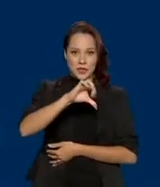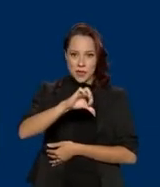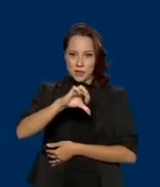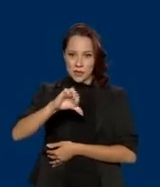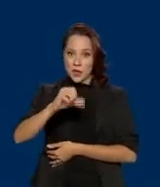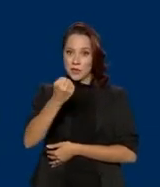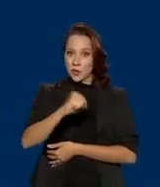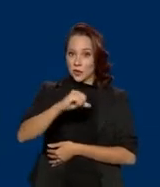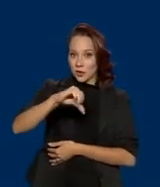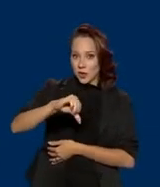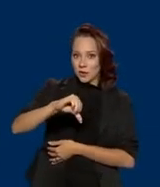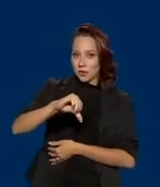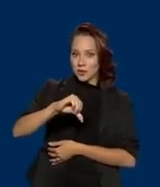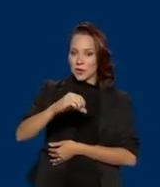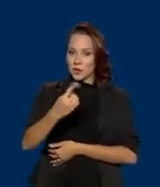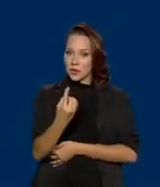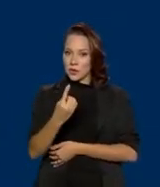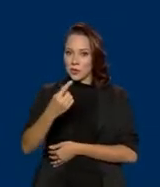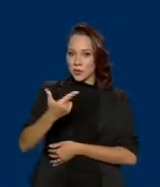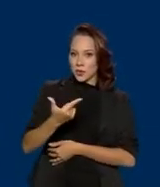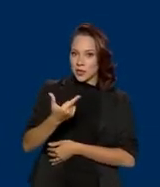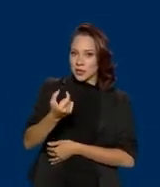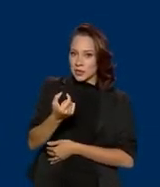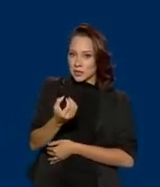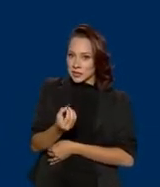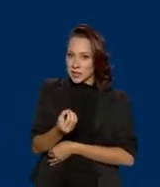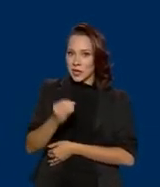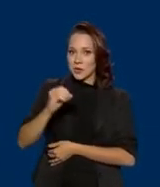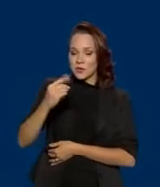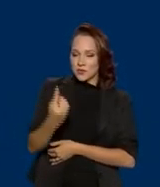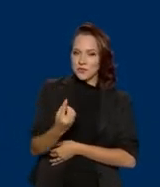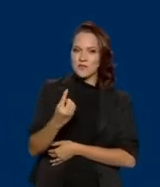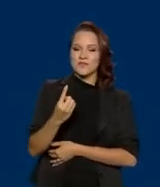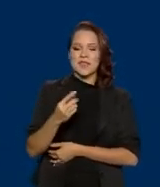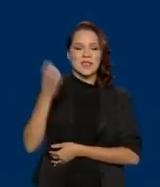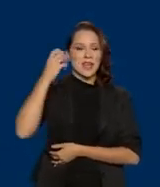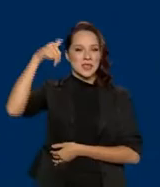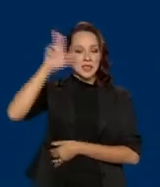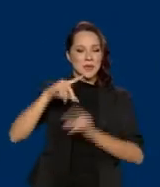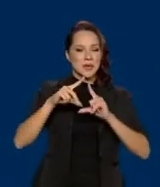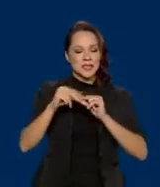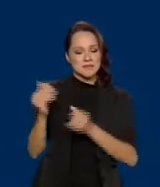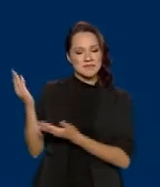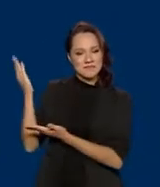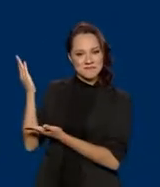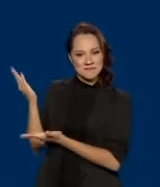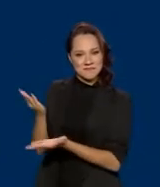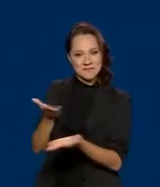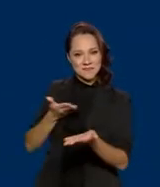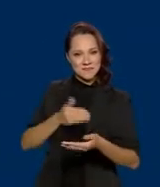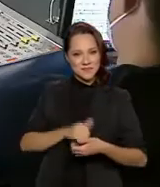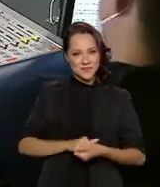19998 91201 da Rádio Nacional em Brasília Vitor Ribeiro